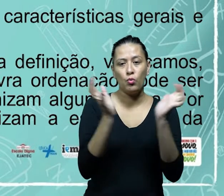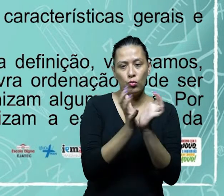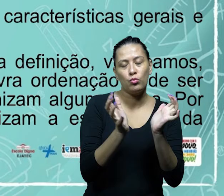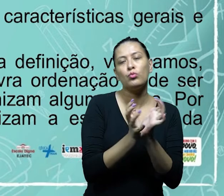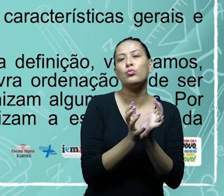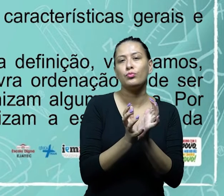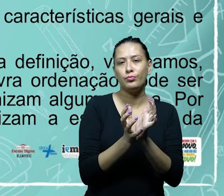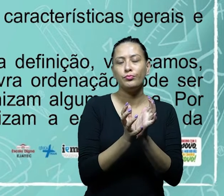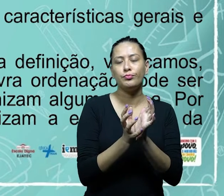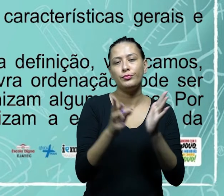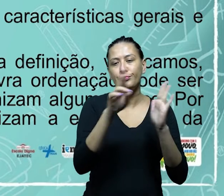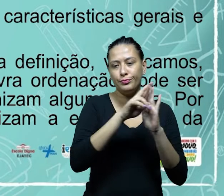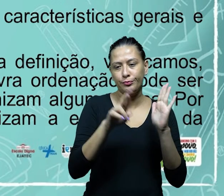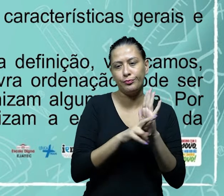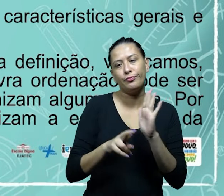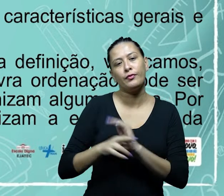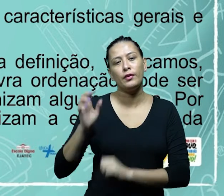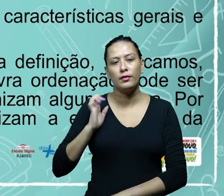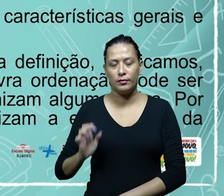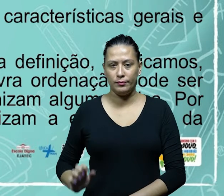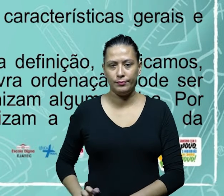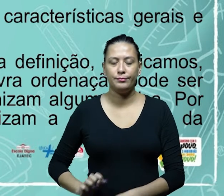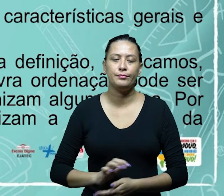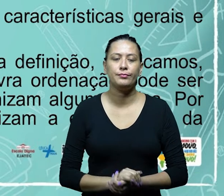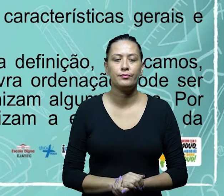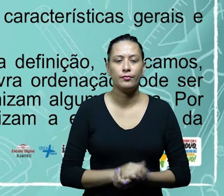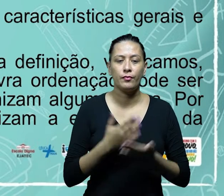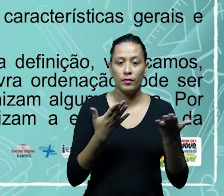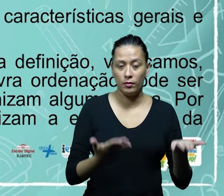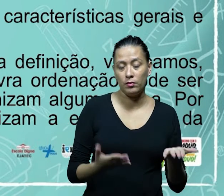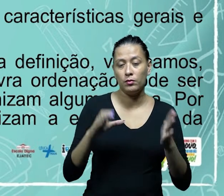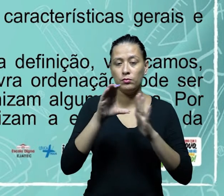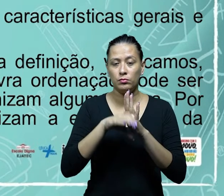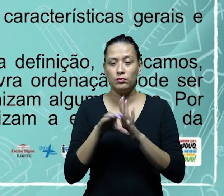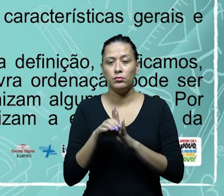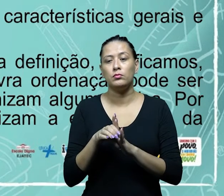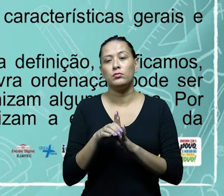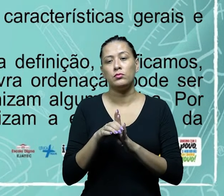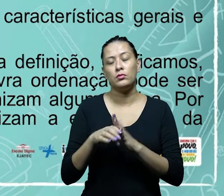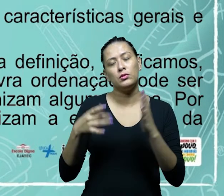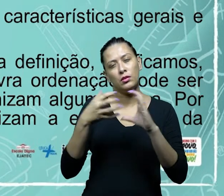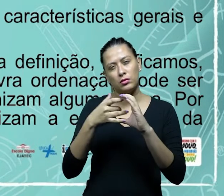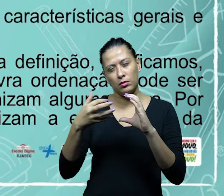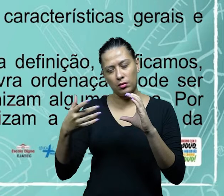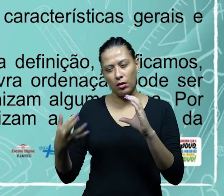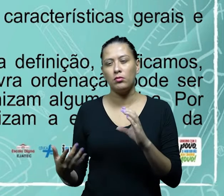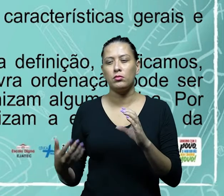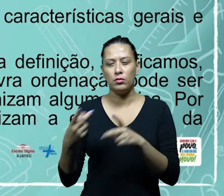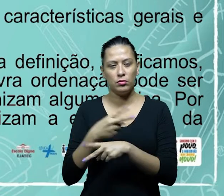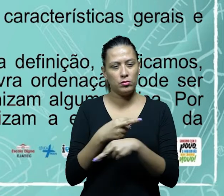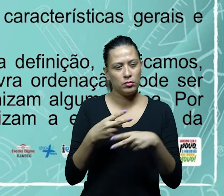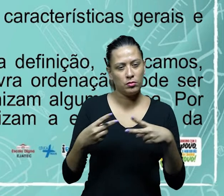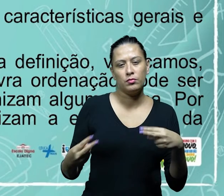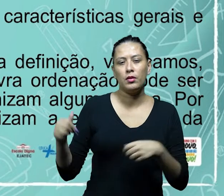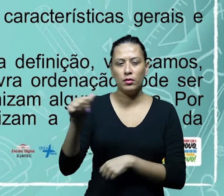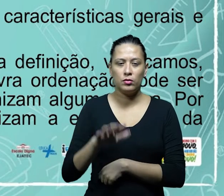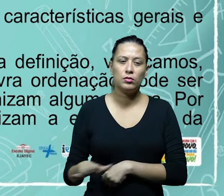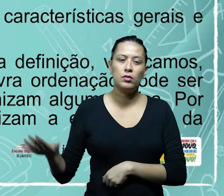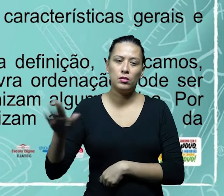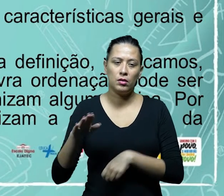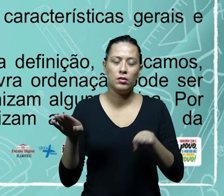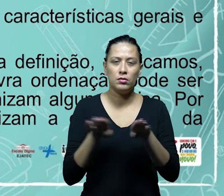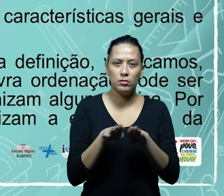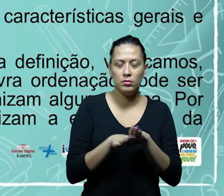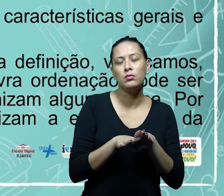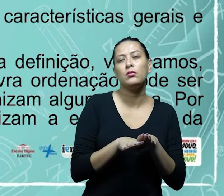Tá bom sua definição portanto apresenta a soma das características gerais né das normas éticas